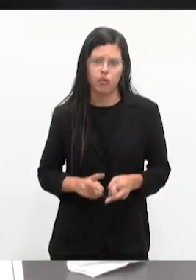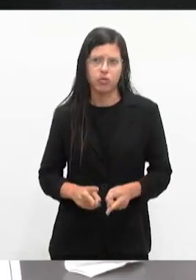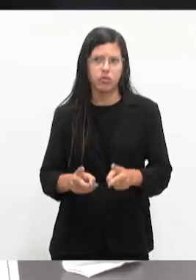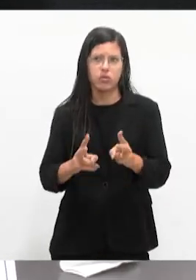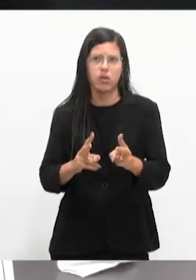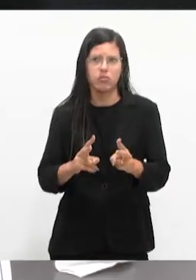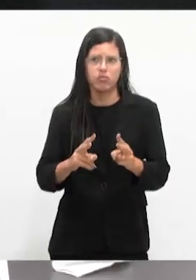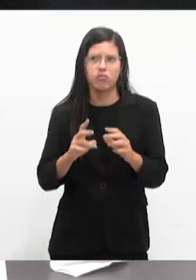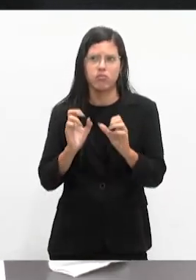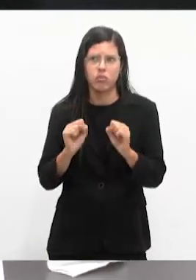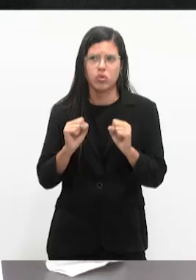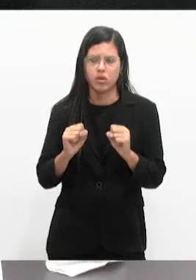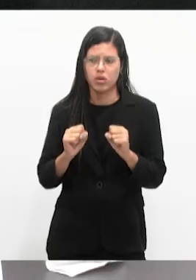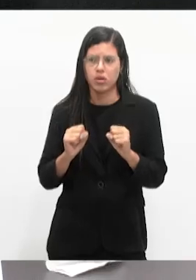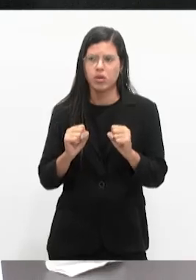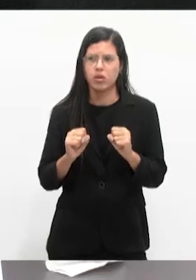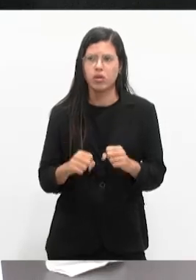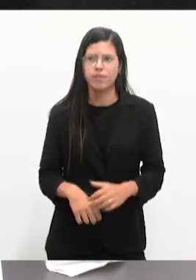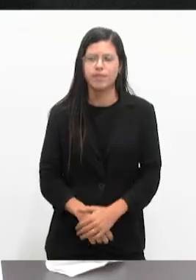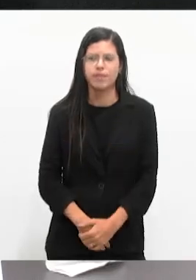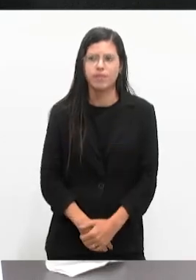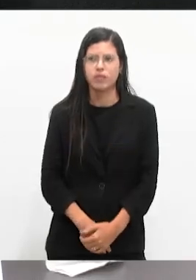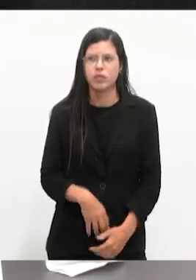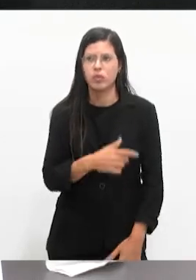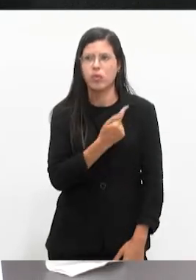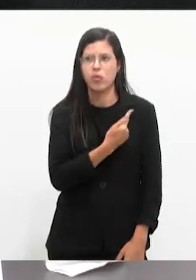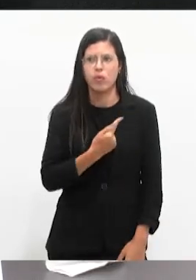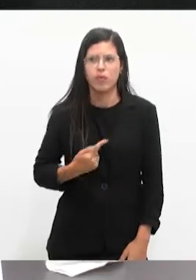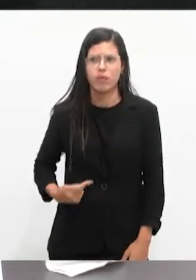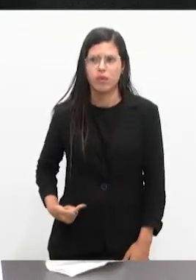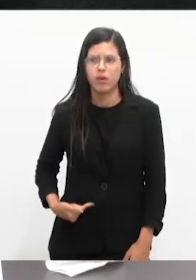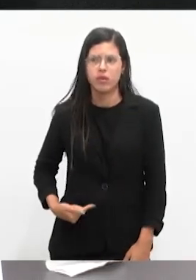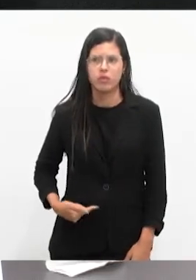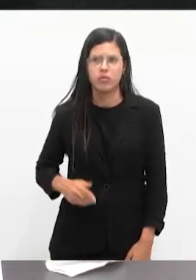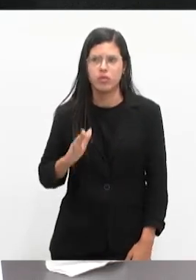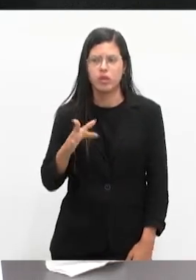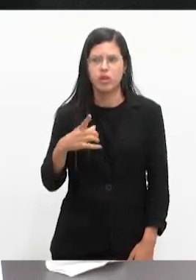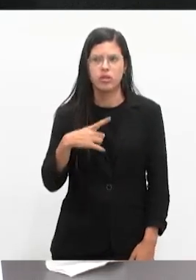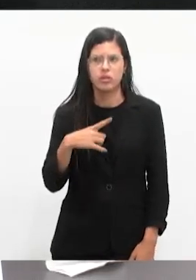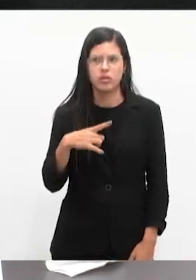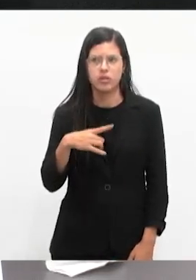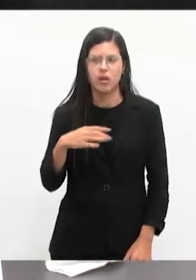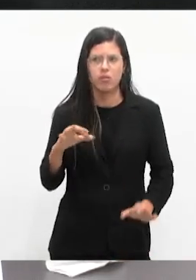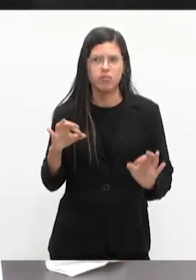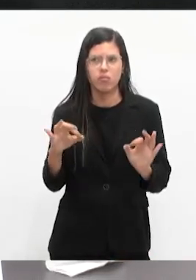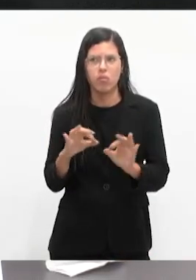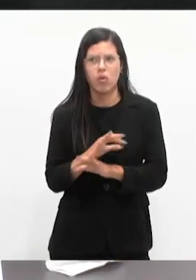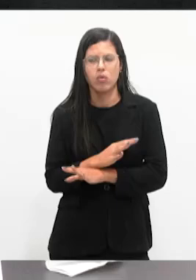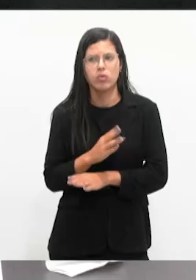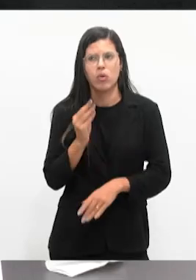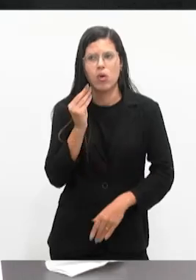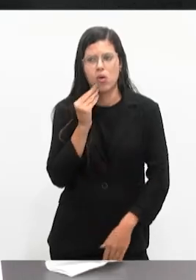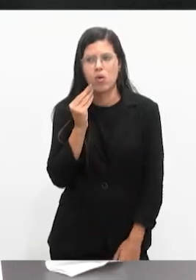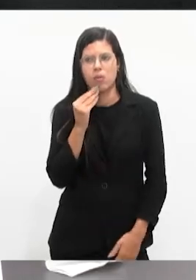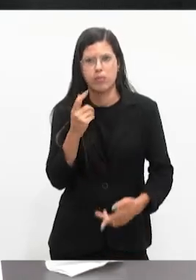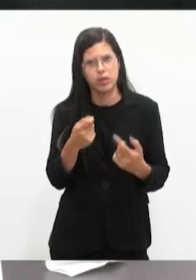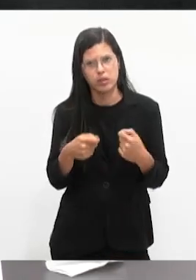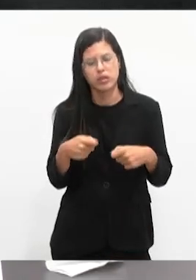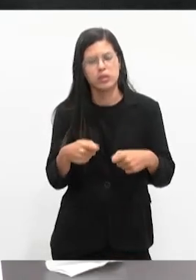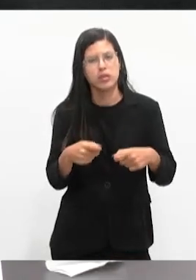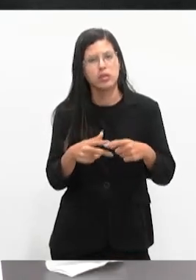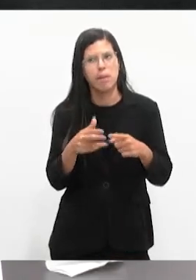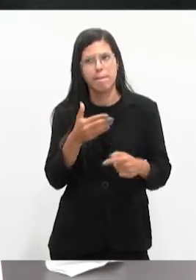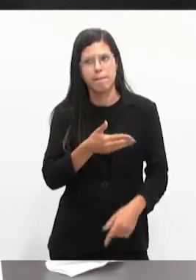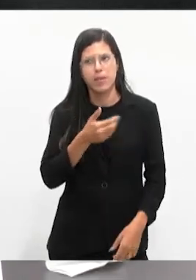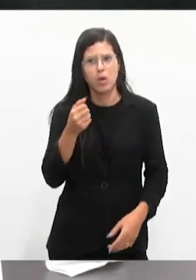poderia realmente colocar isso. E o governo seguramente já tem lá feito, claro, vai ter que aprumar isso